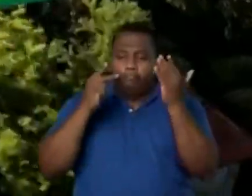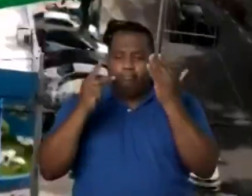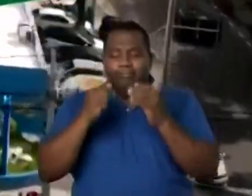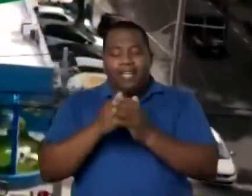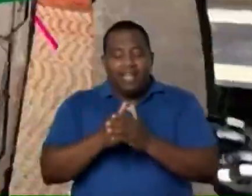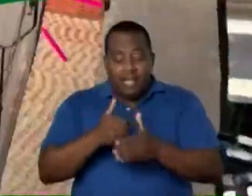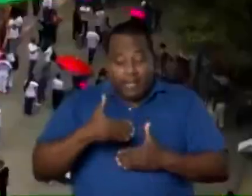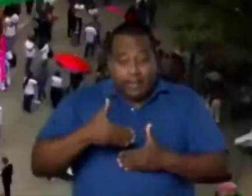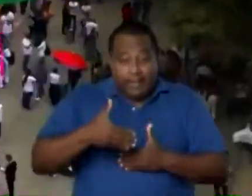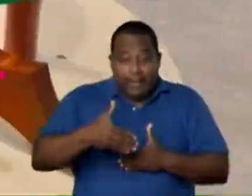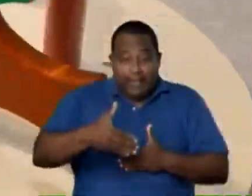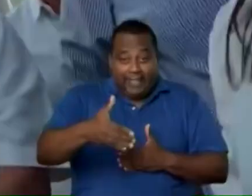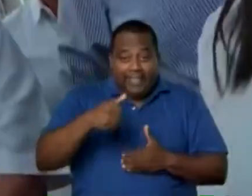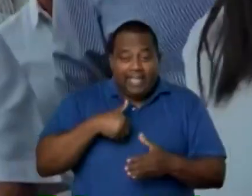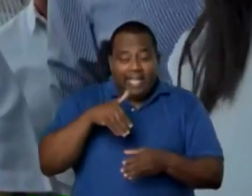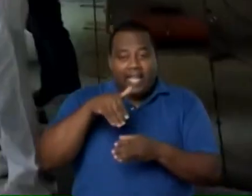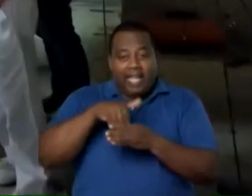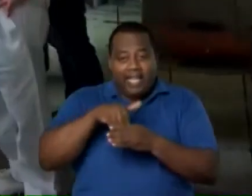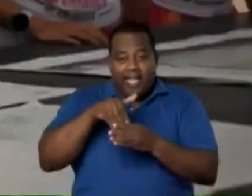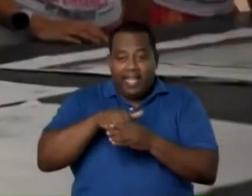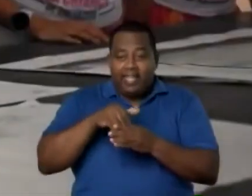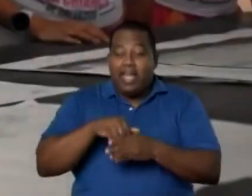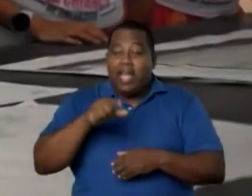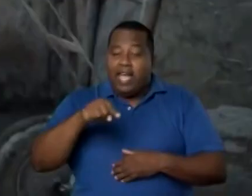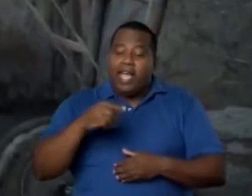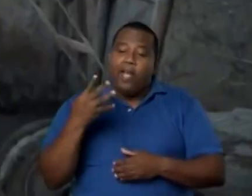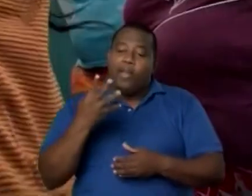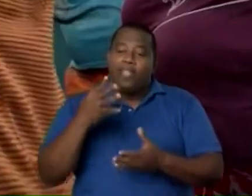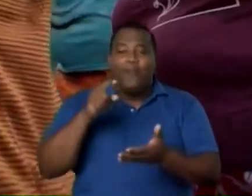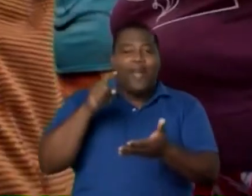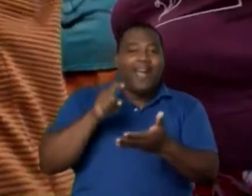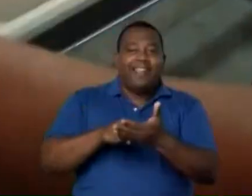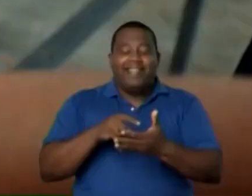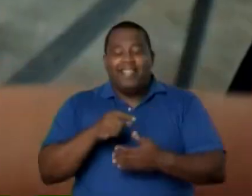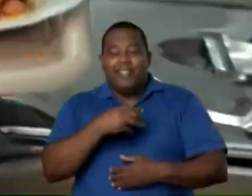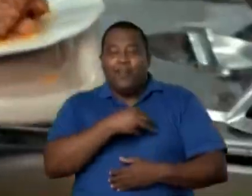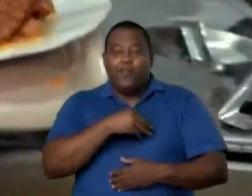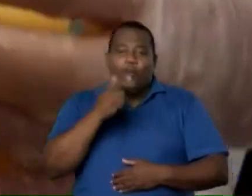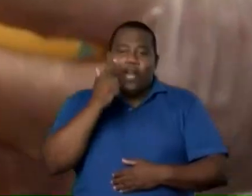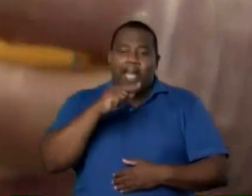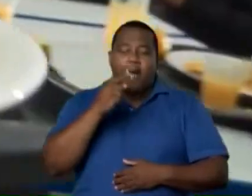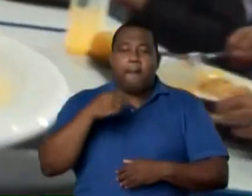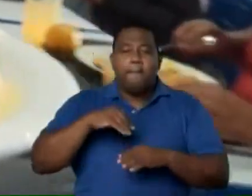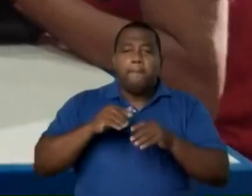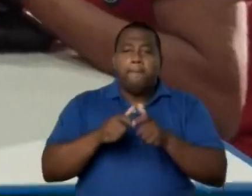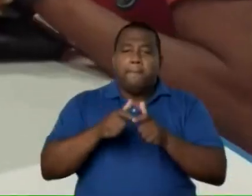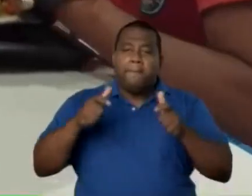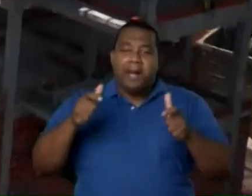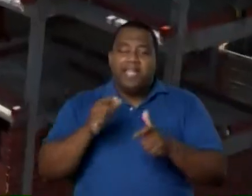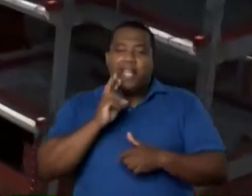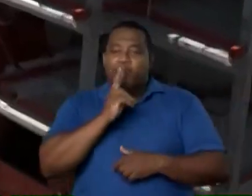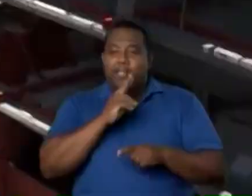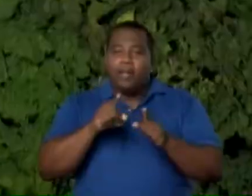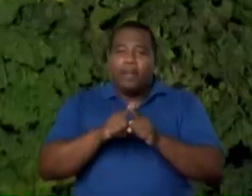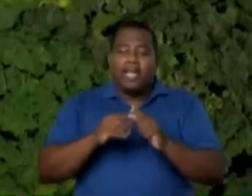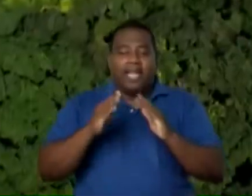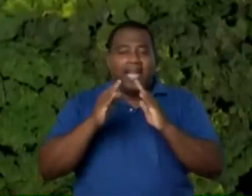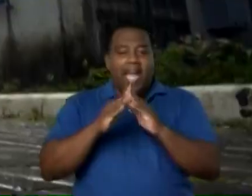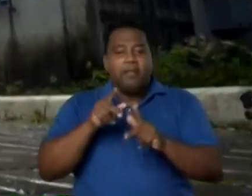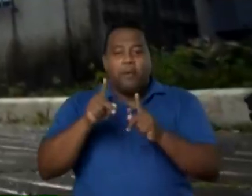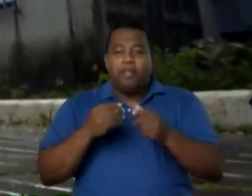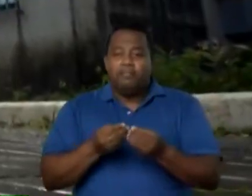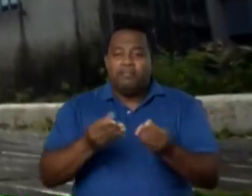As eleições estão chegando. É 44 e pilinilinim. Para Salvador ganhar mais restaurantes e mais